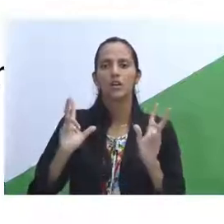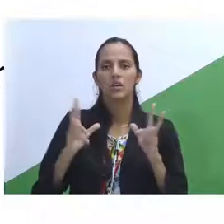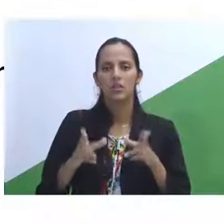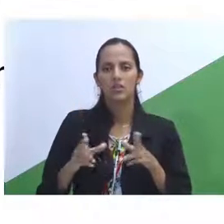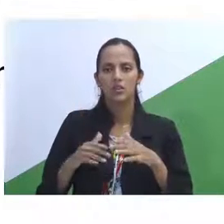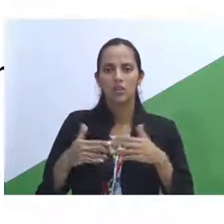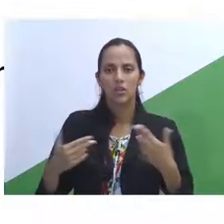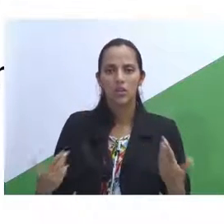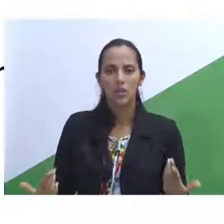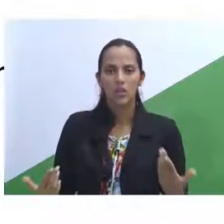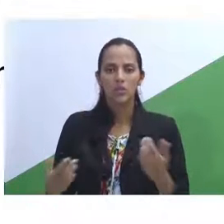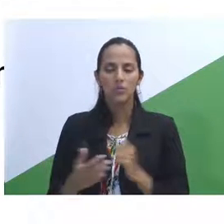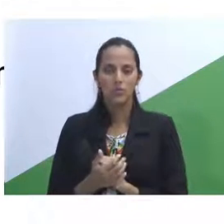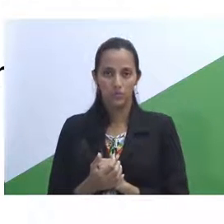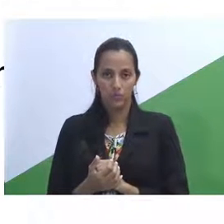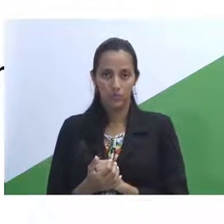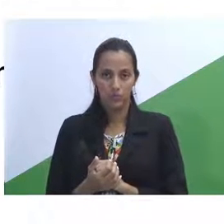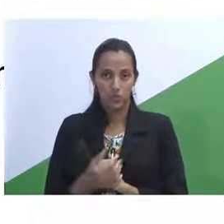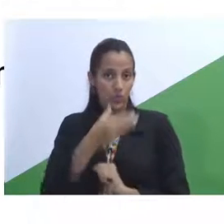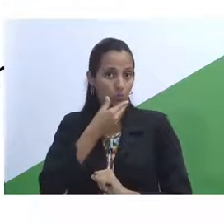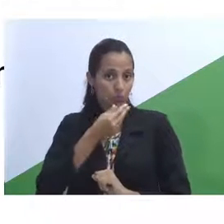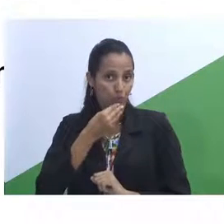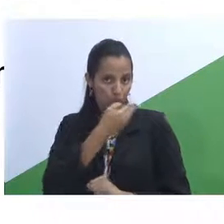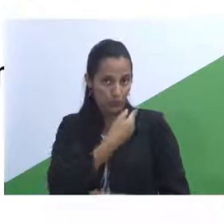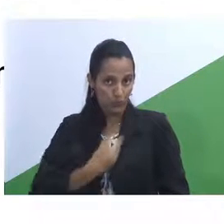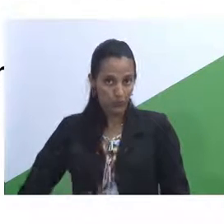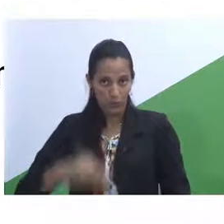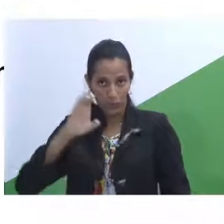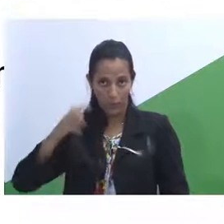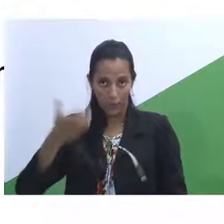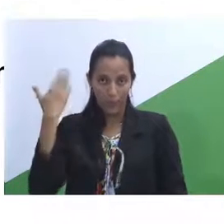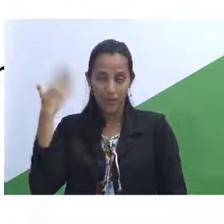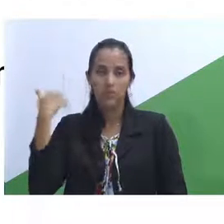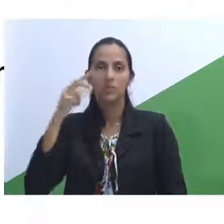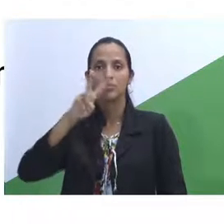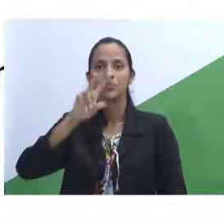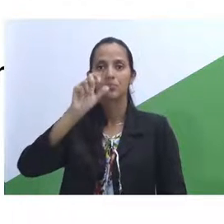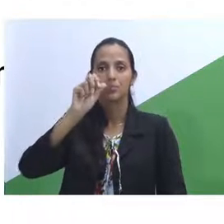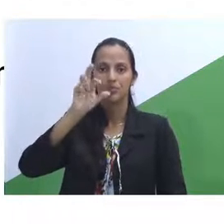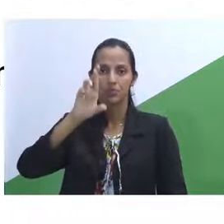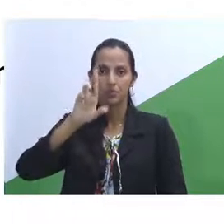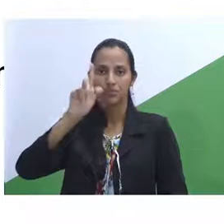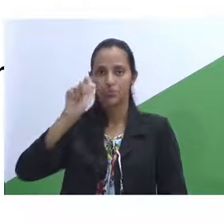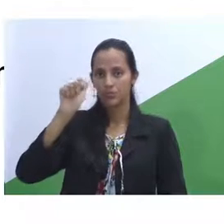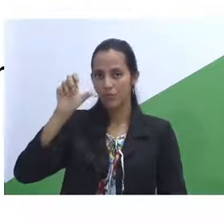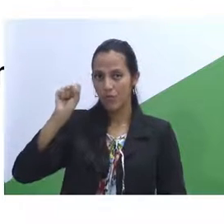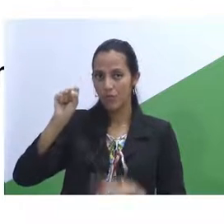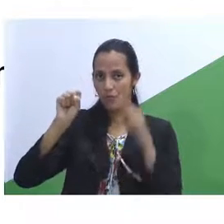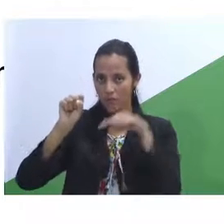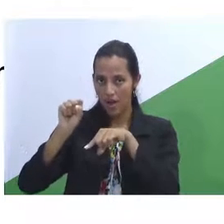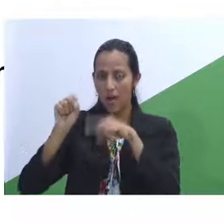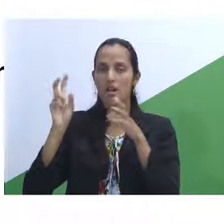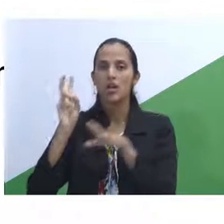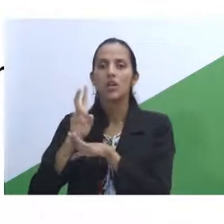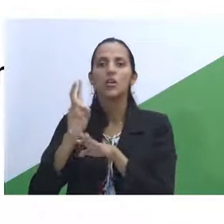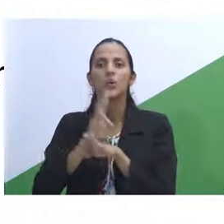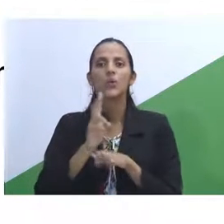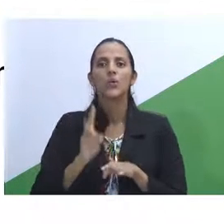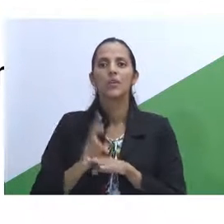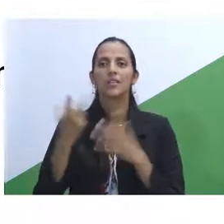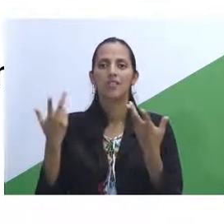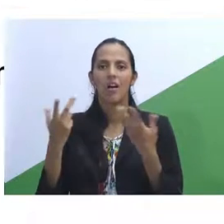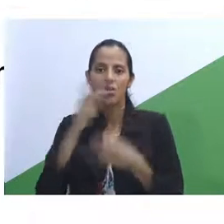pela, né, pelo próprio Getúlio Vargas. Ou, né, por aquelas pessoas, claro, que cuidam, então, da imagem do presidente.